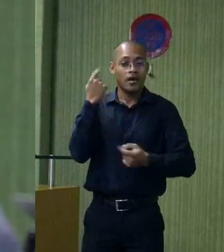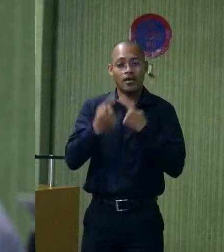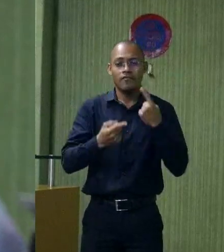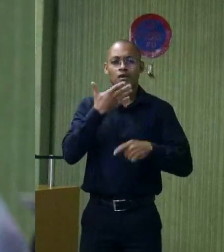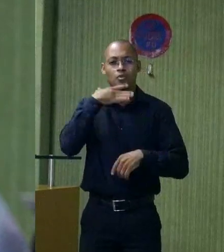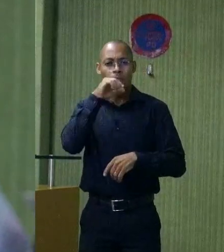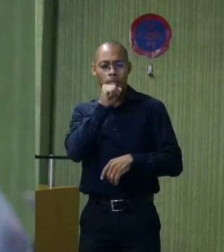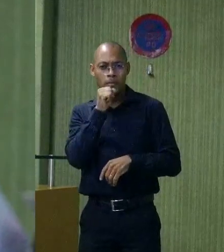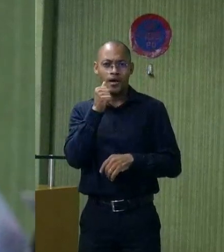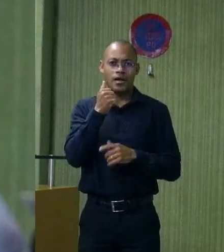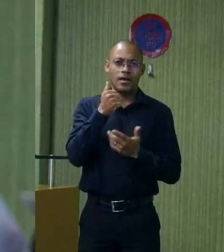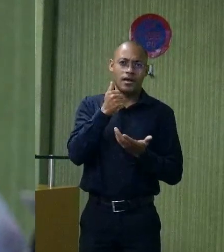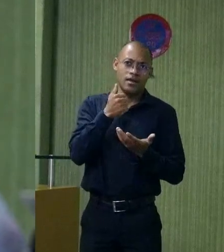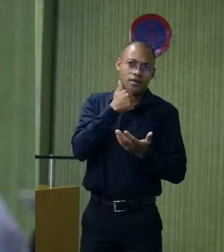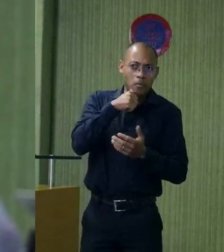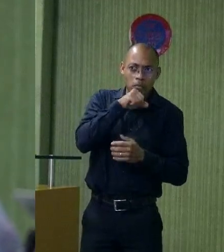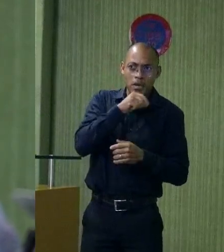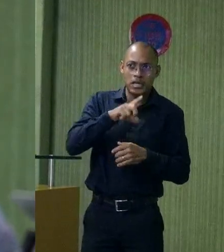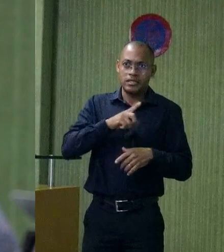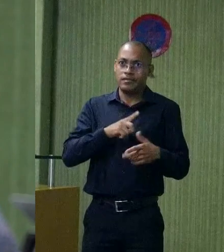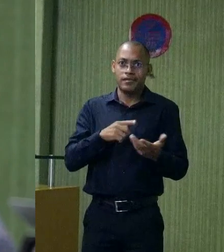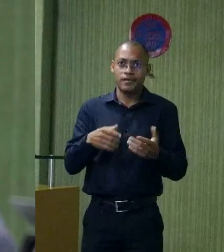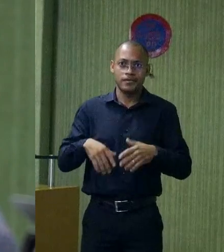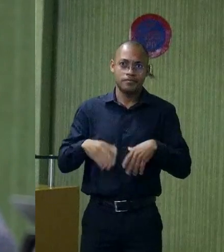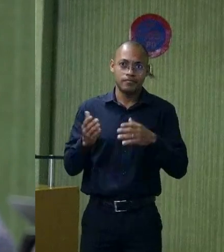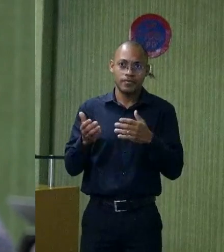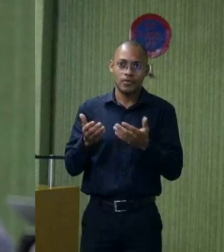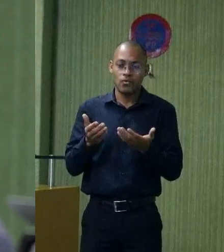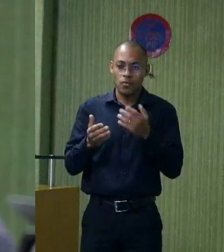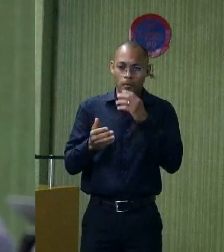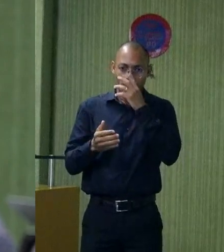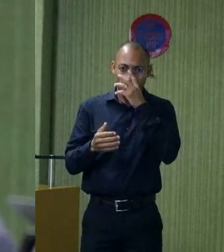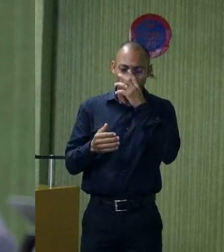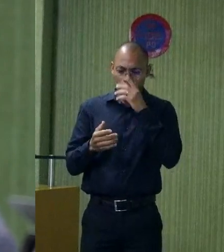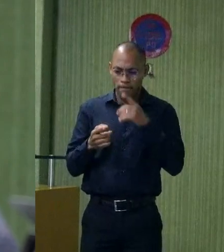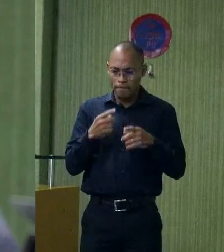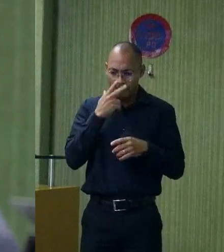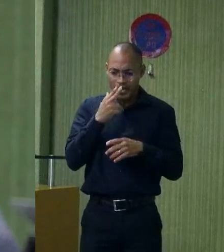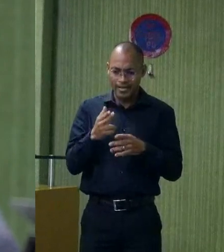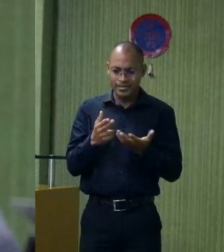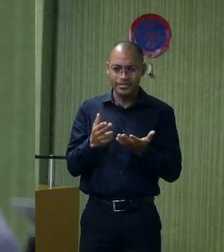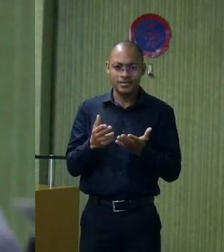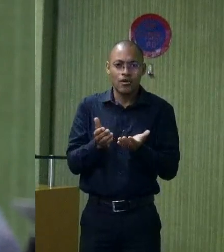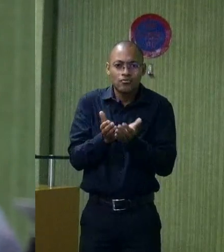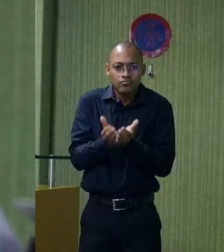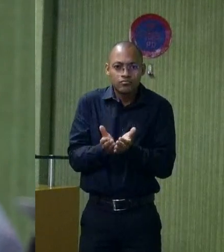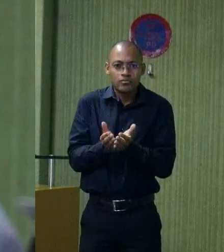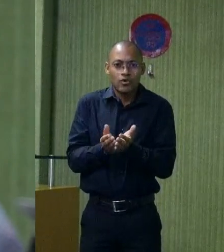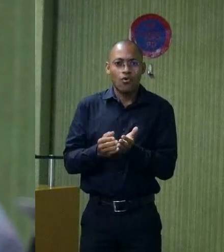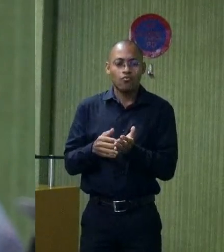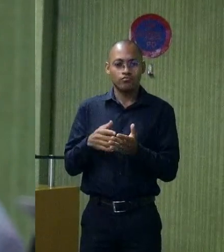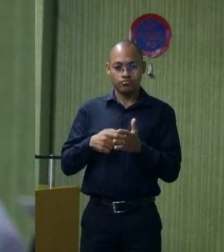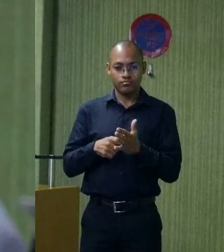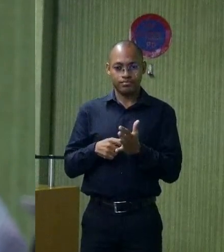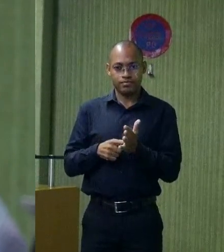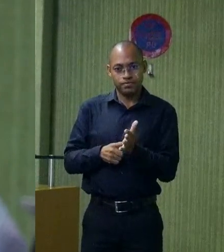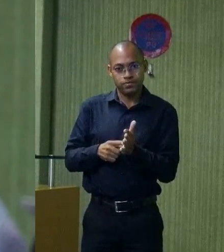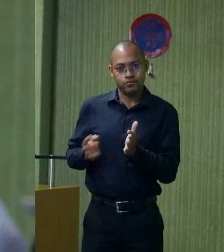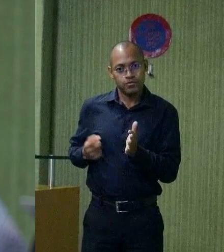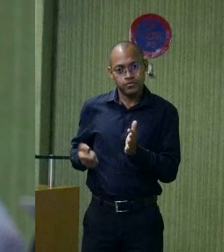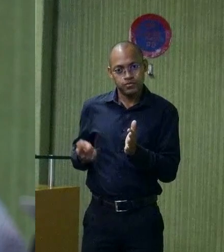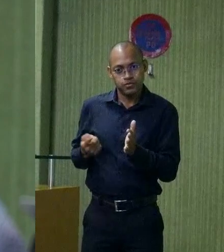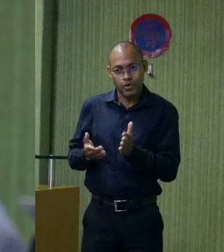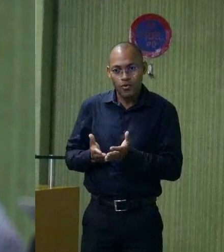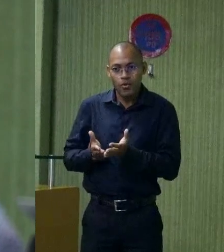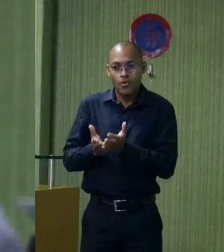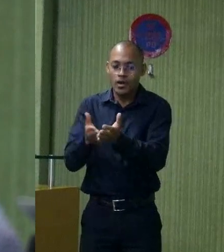uma Às vezes o pai tem um que a gente chama que é um é uma lanche um pouquinho menor mais rápida e ele vai e leva